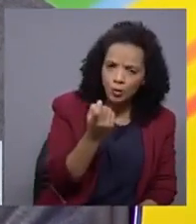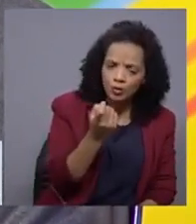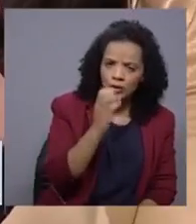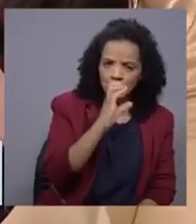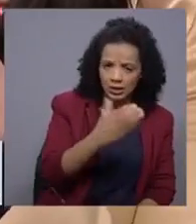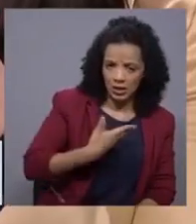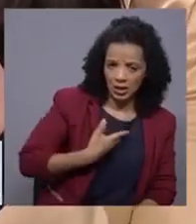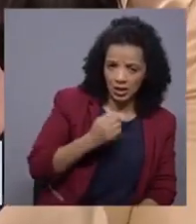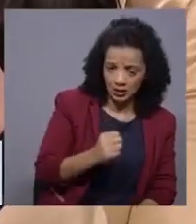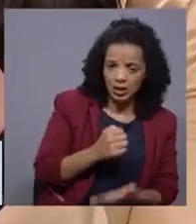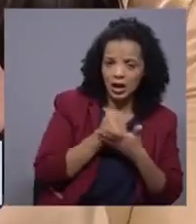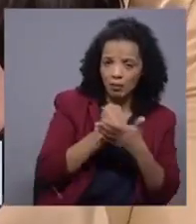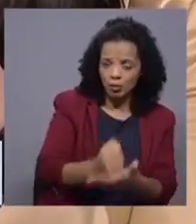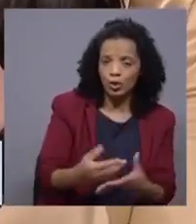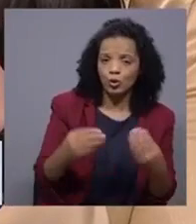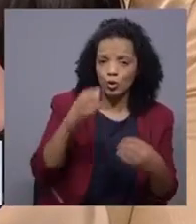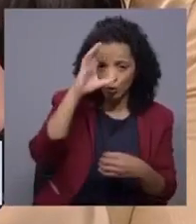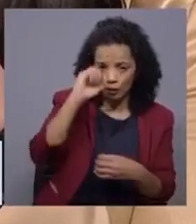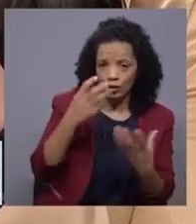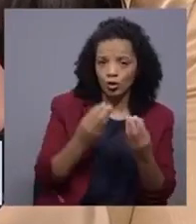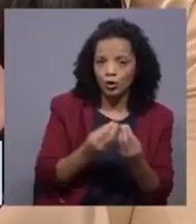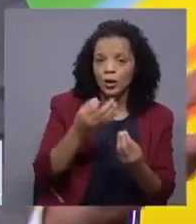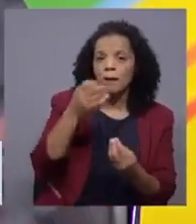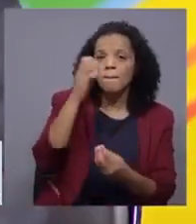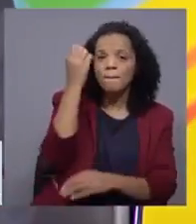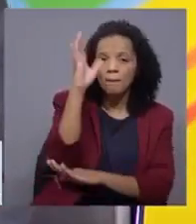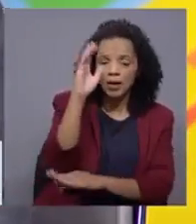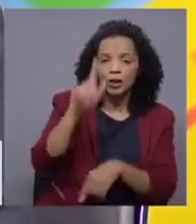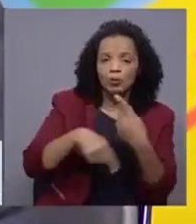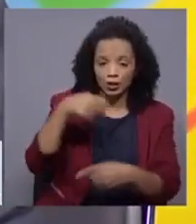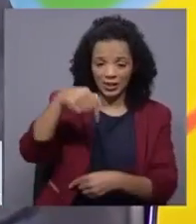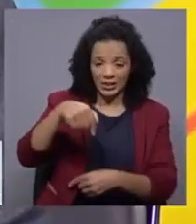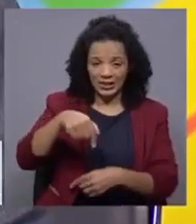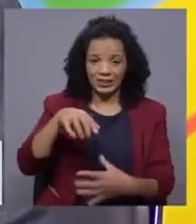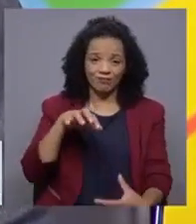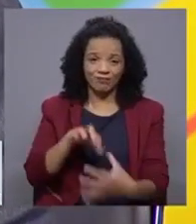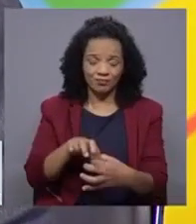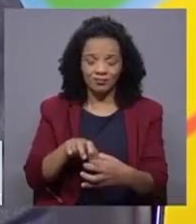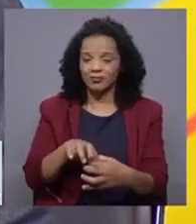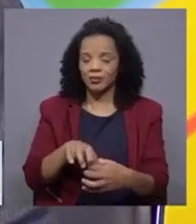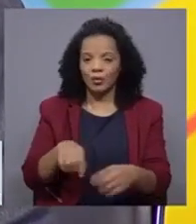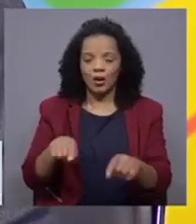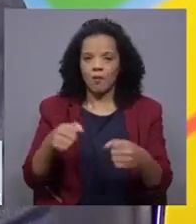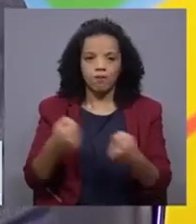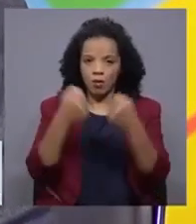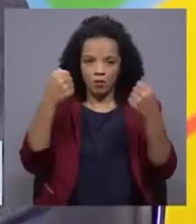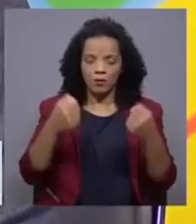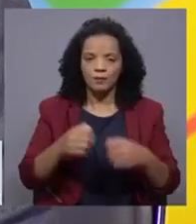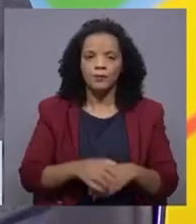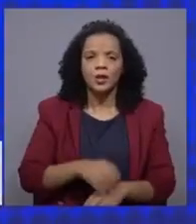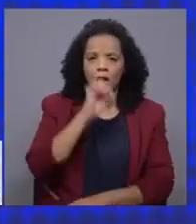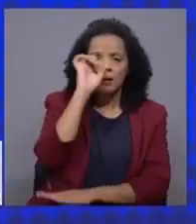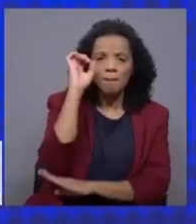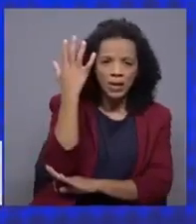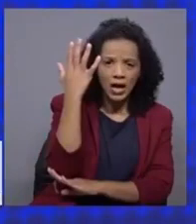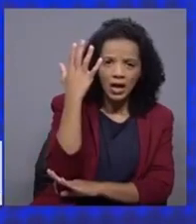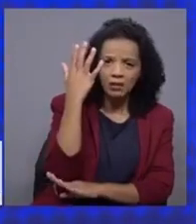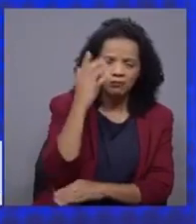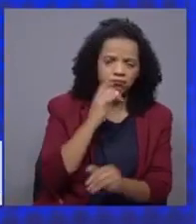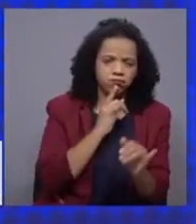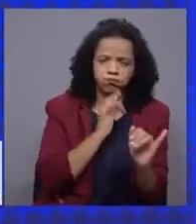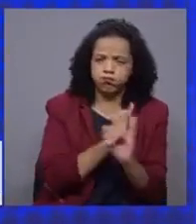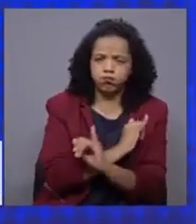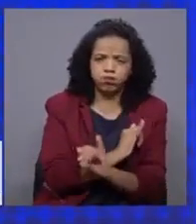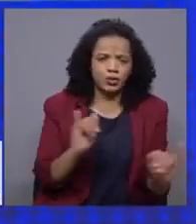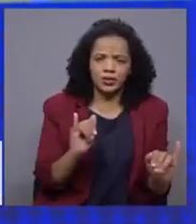o CDS a apoiar uma solução de governo com o PAN, depois do que vimos aqui, em termos de pontos tão diversos? Com o PAN é absolutamente